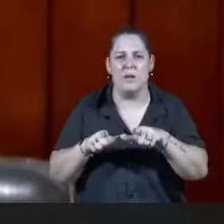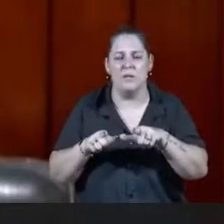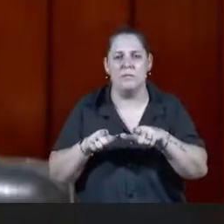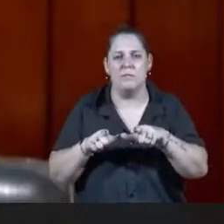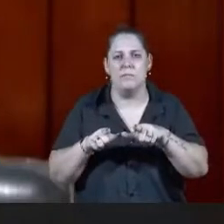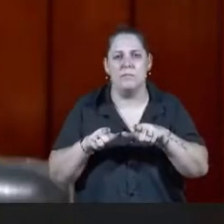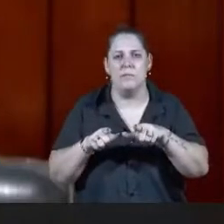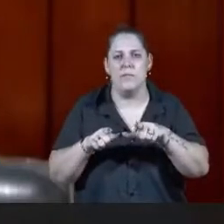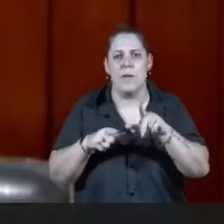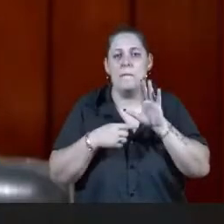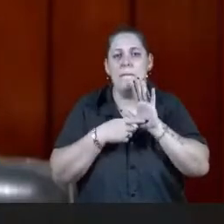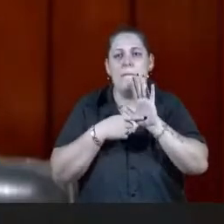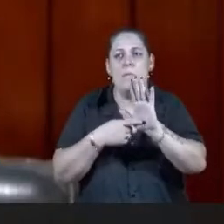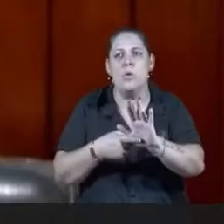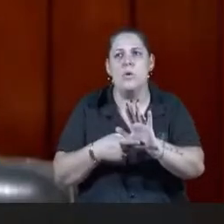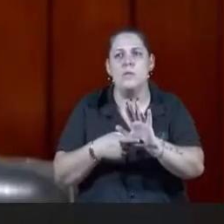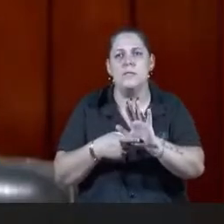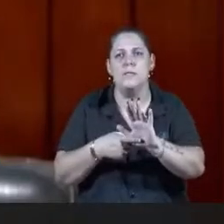traz essa